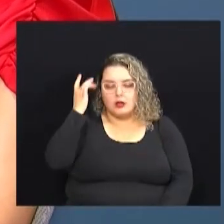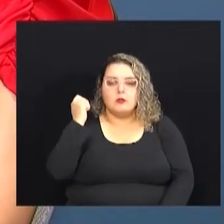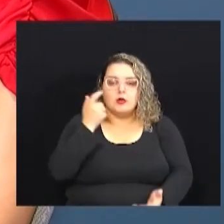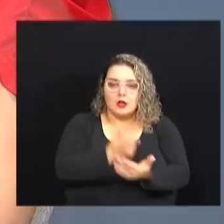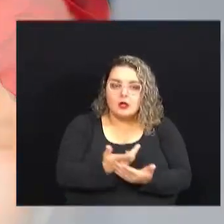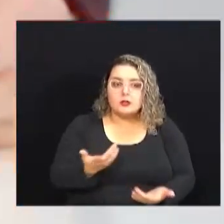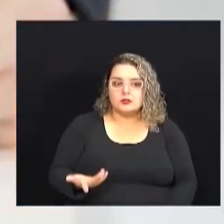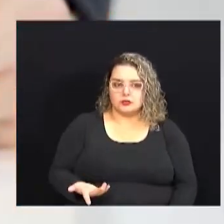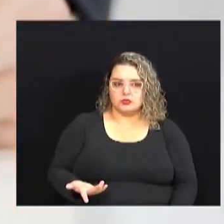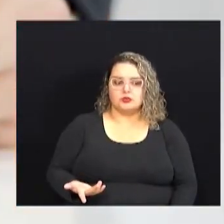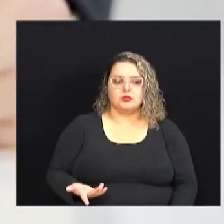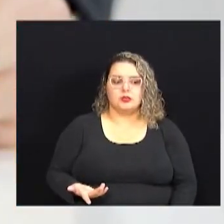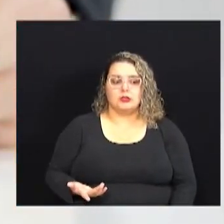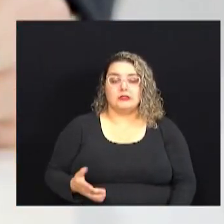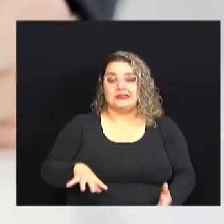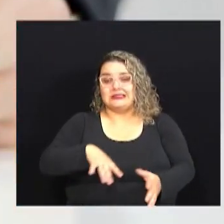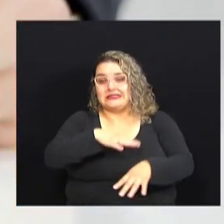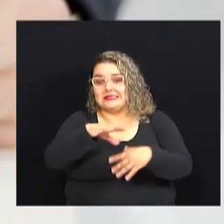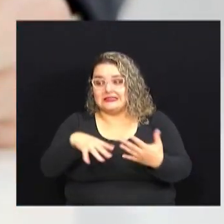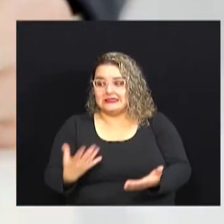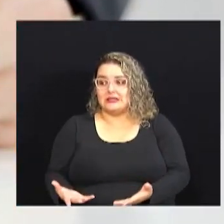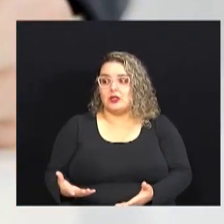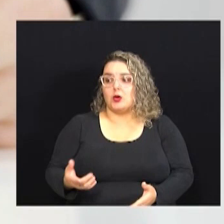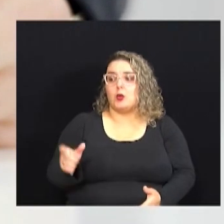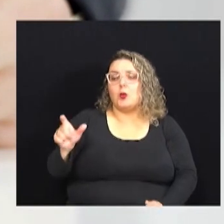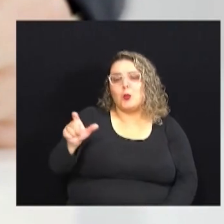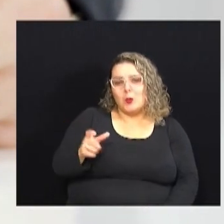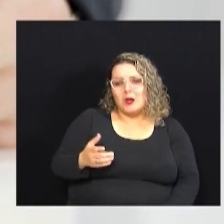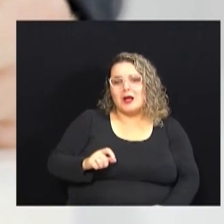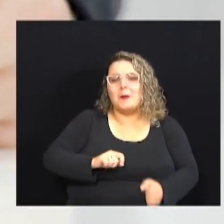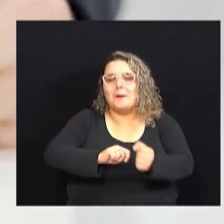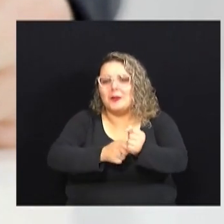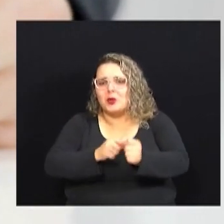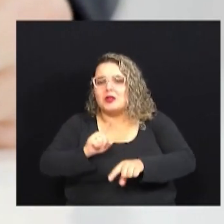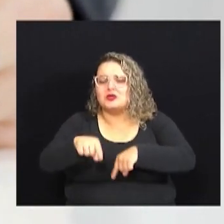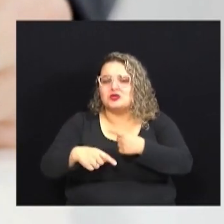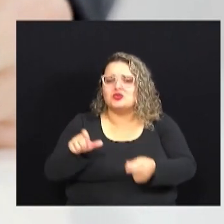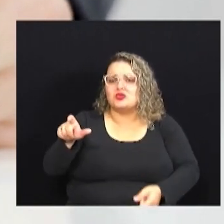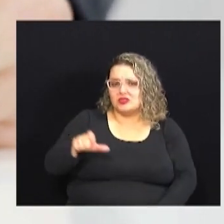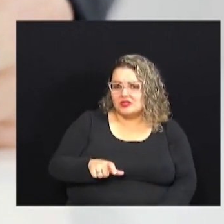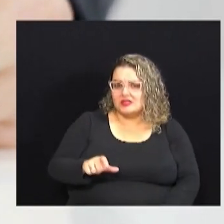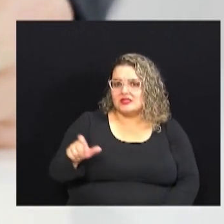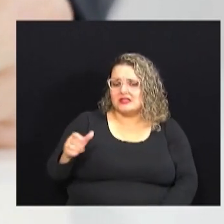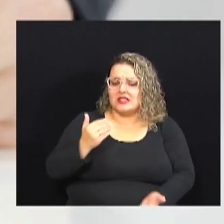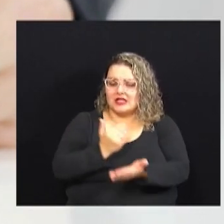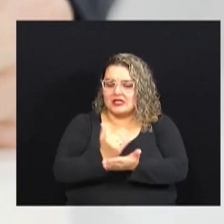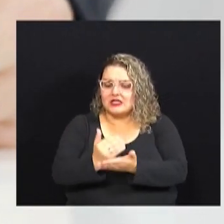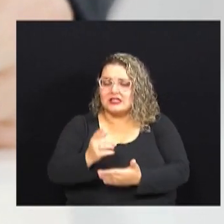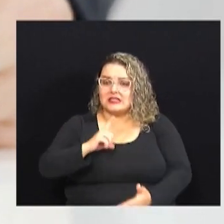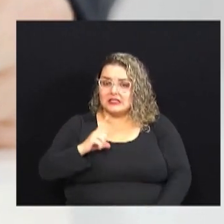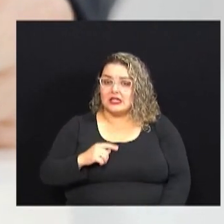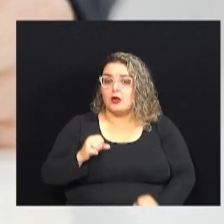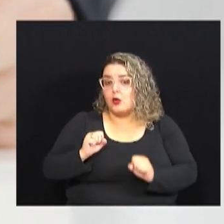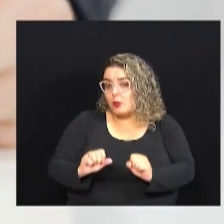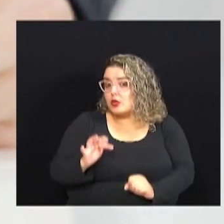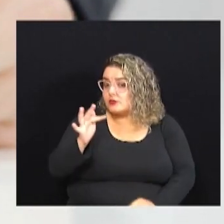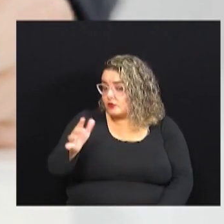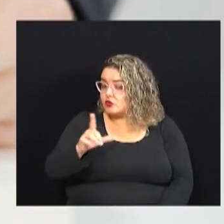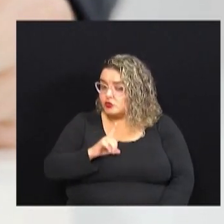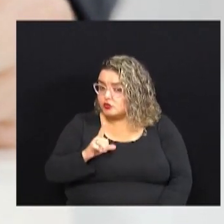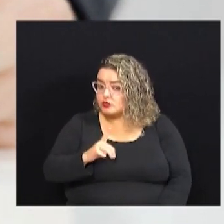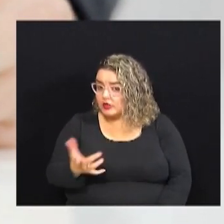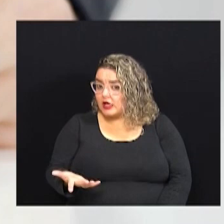ele acaba se enrolando aí com um determinado cartão, isso bloqueia os outros cartões de crédito que a pessoa tenha ou possa vir